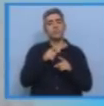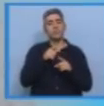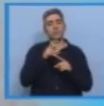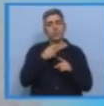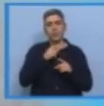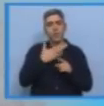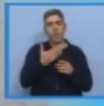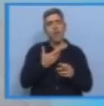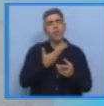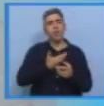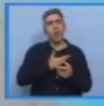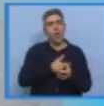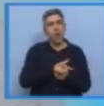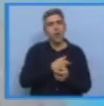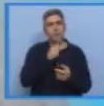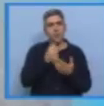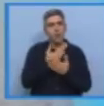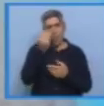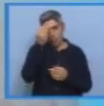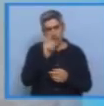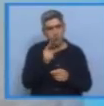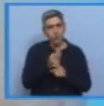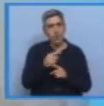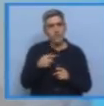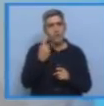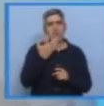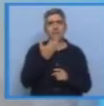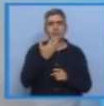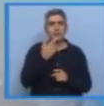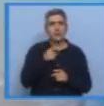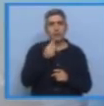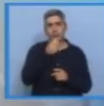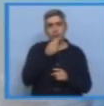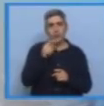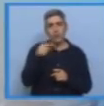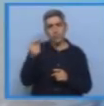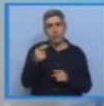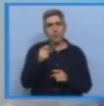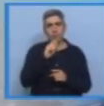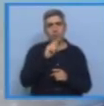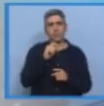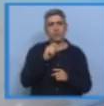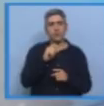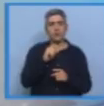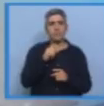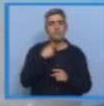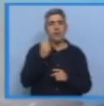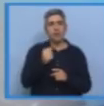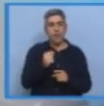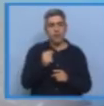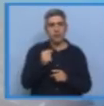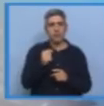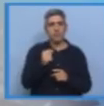mortífera, nem aconselharei ao doente. Porque havia um receio que, perante o sofrimento alheio, houvesse a tentação de matar.